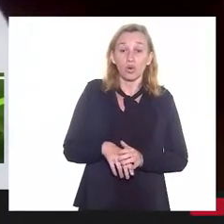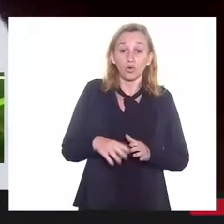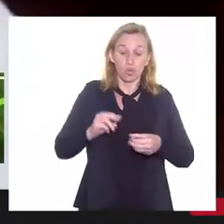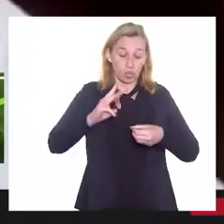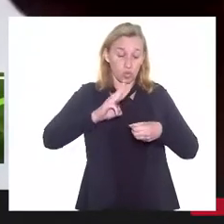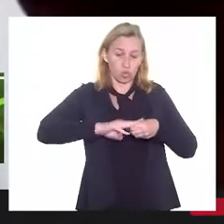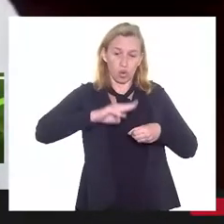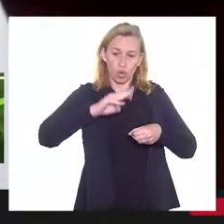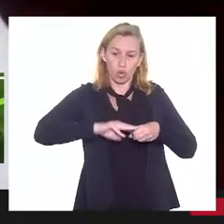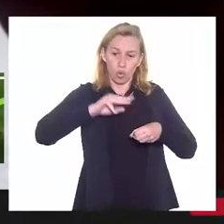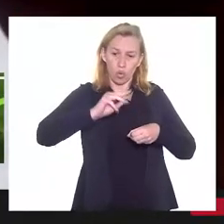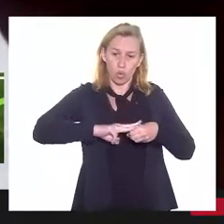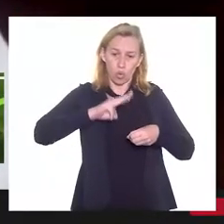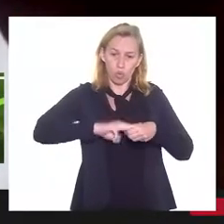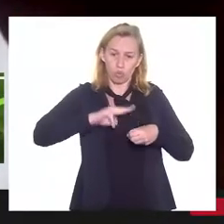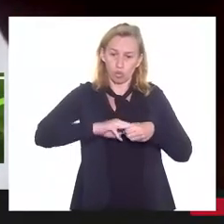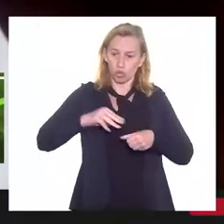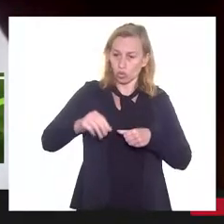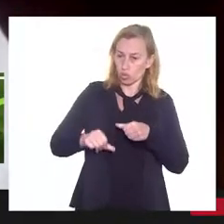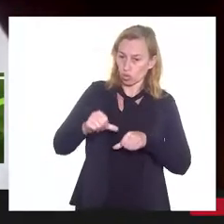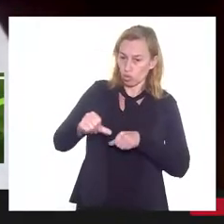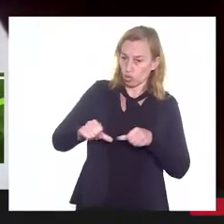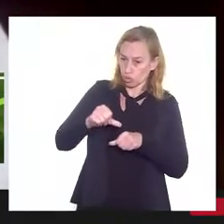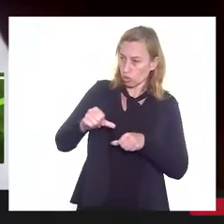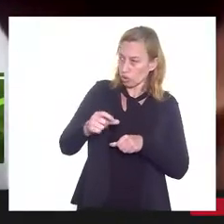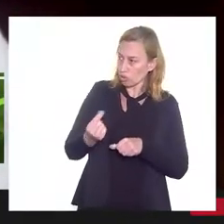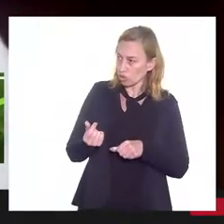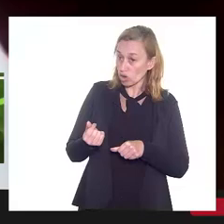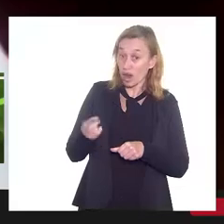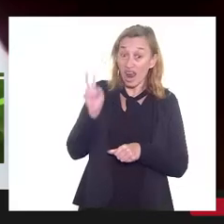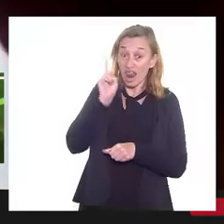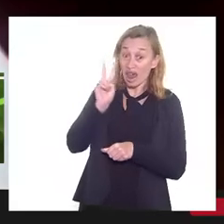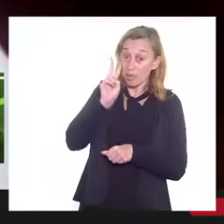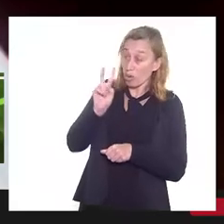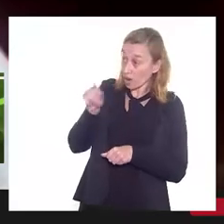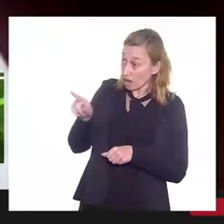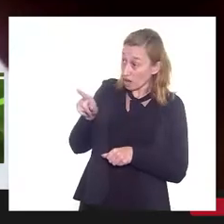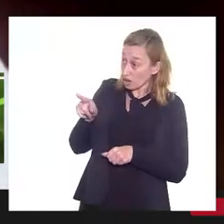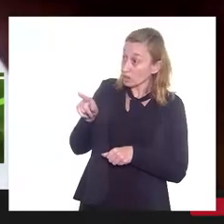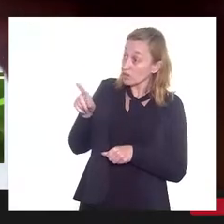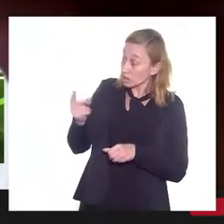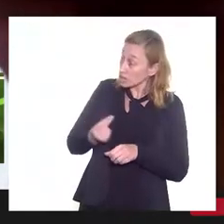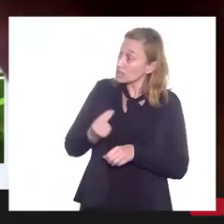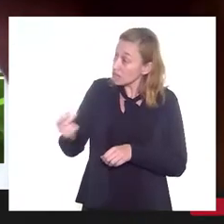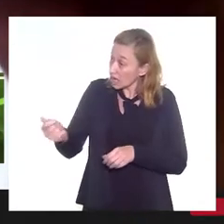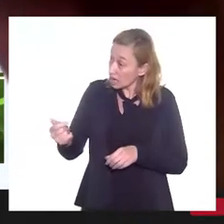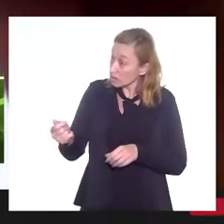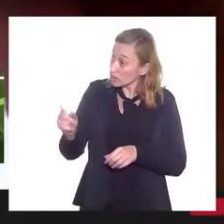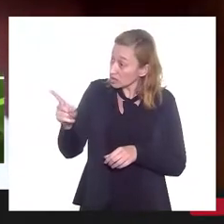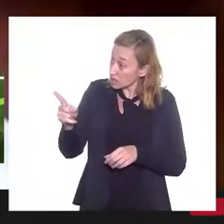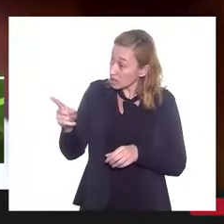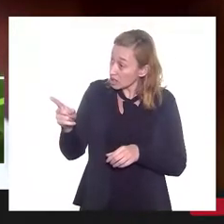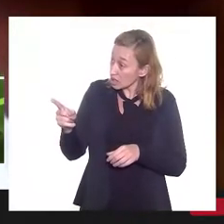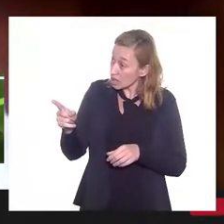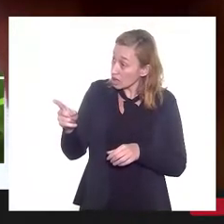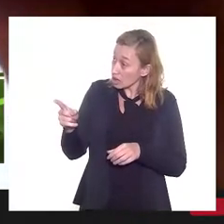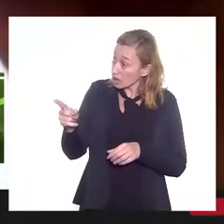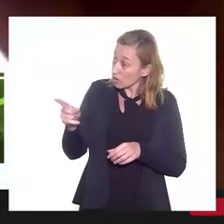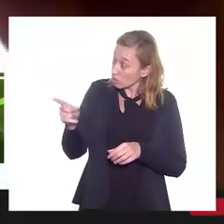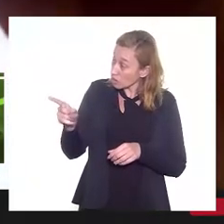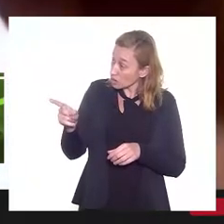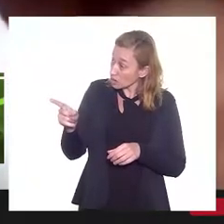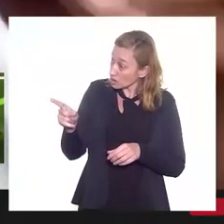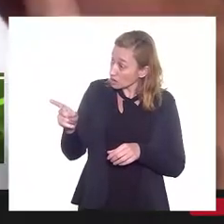da Kombi que ela nunca viu e lembrou a elas a senhora passou do seu ponto ou seja